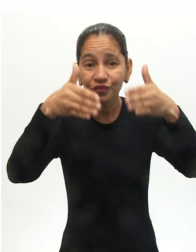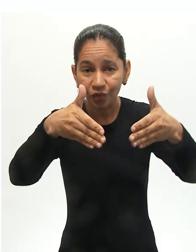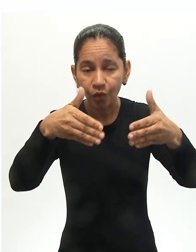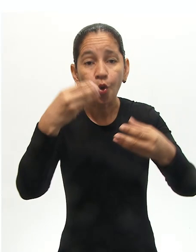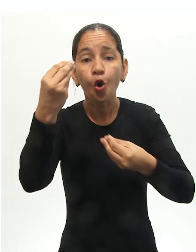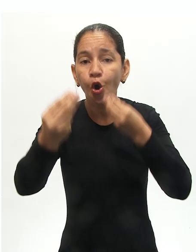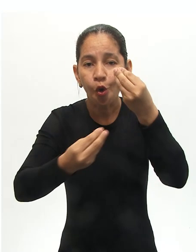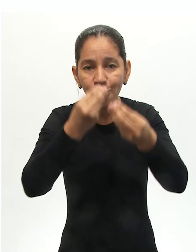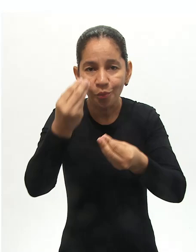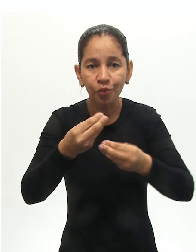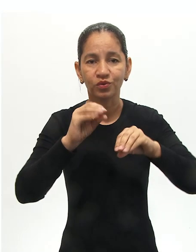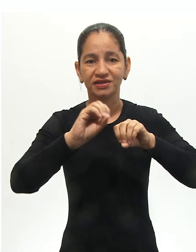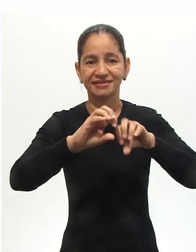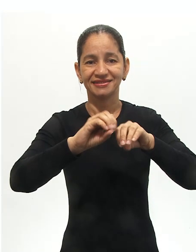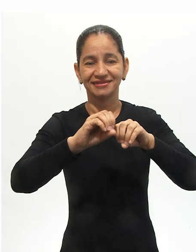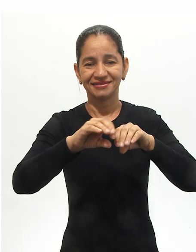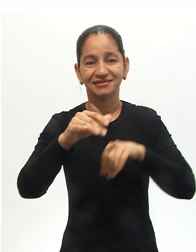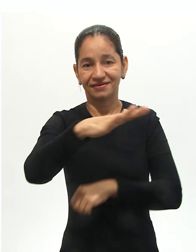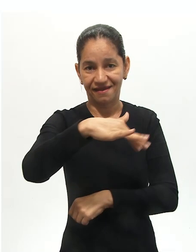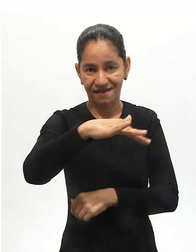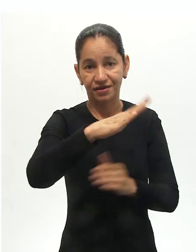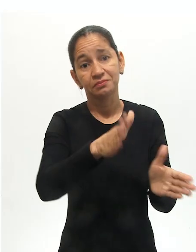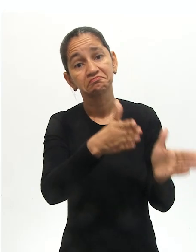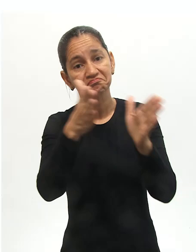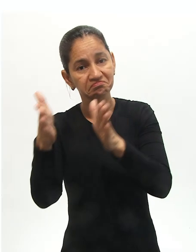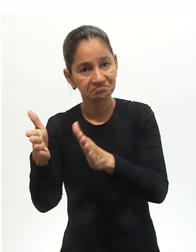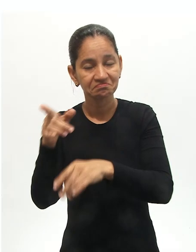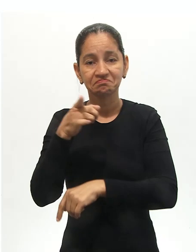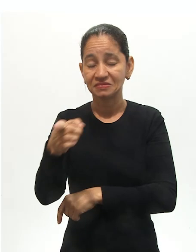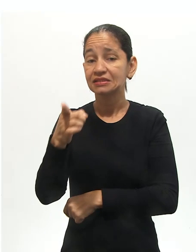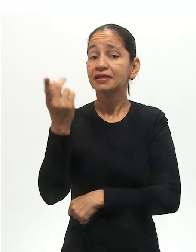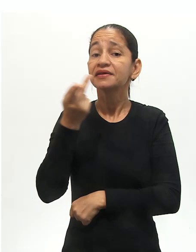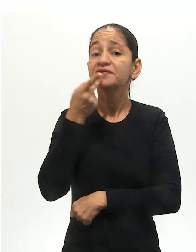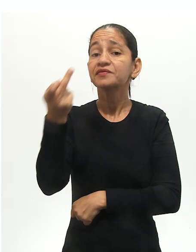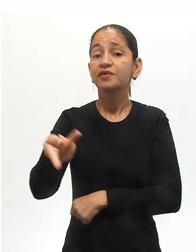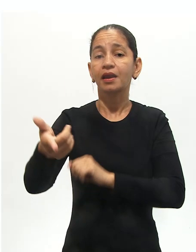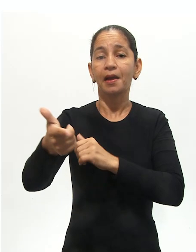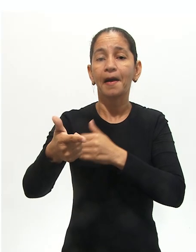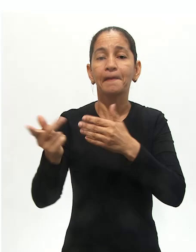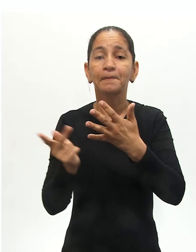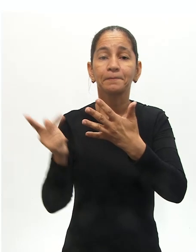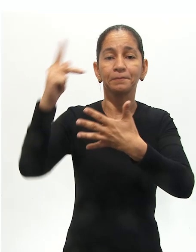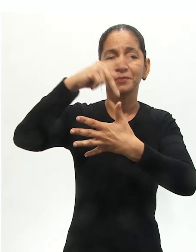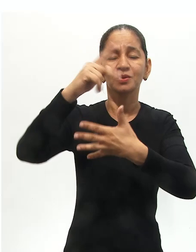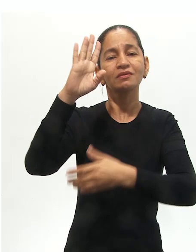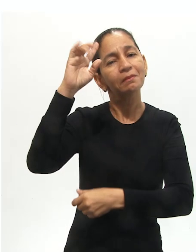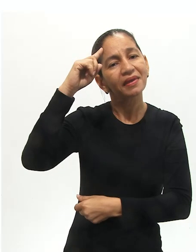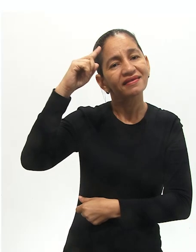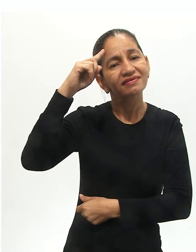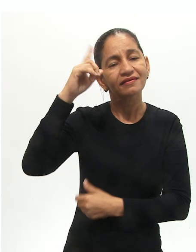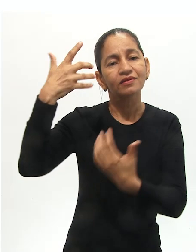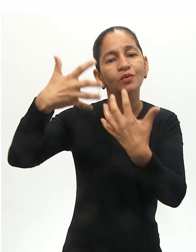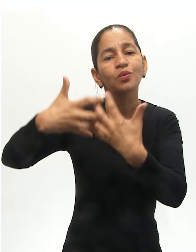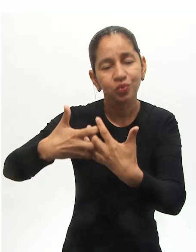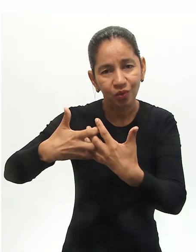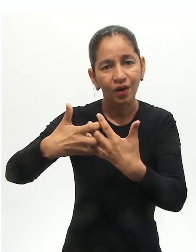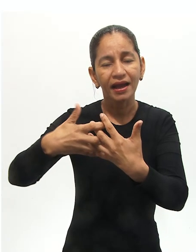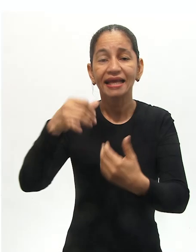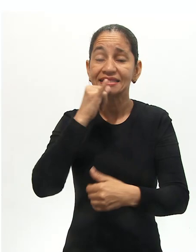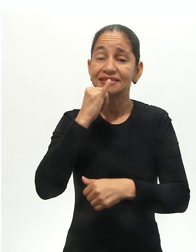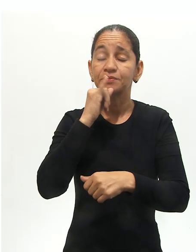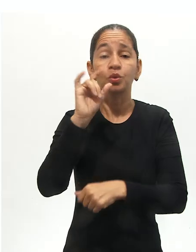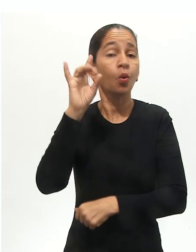como ensinar. E um segundo grupo seriam na prioridade da prática sobre a